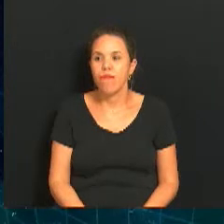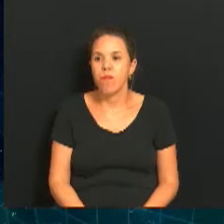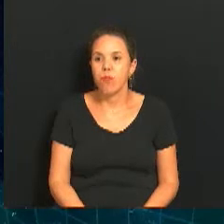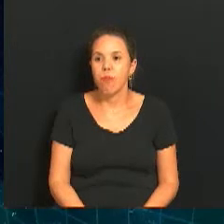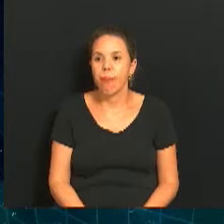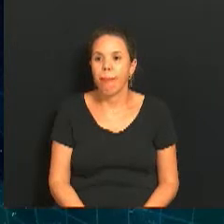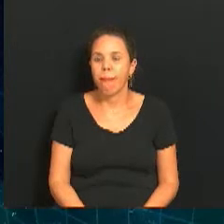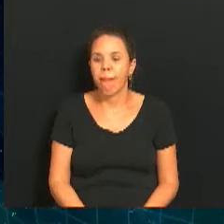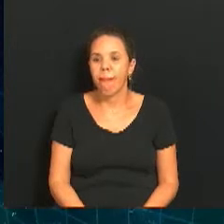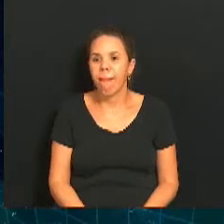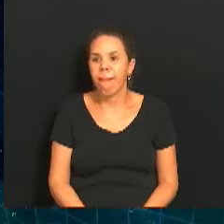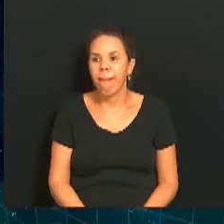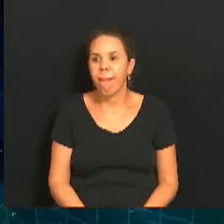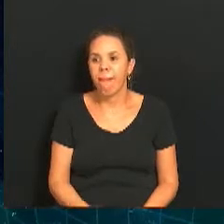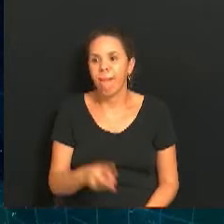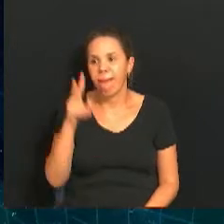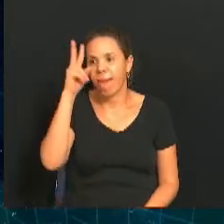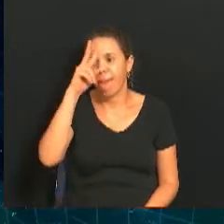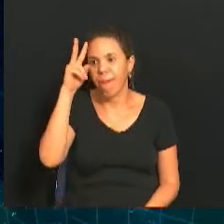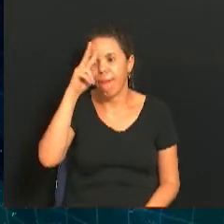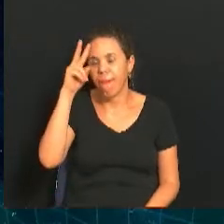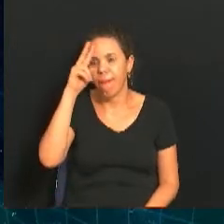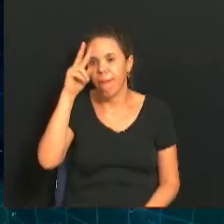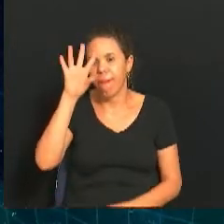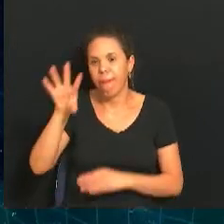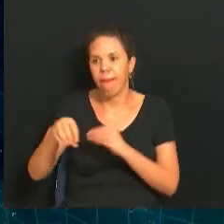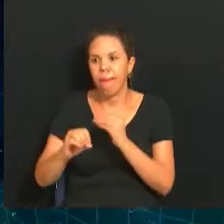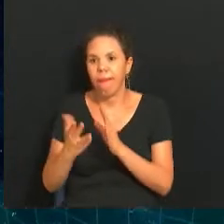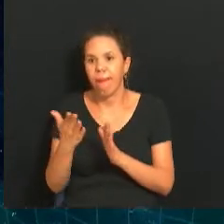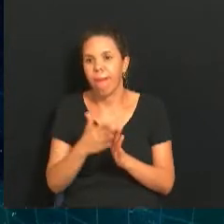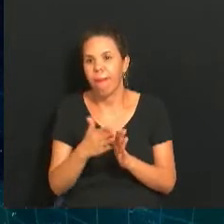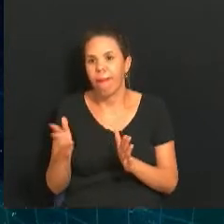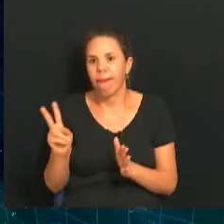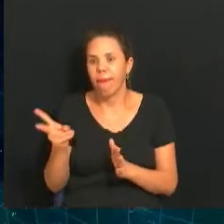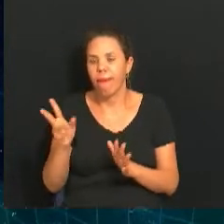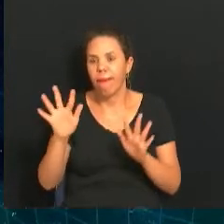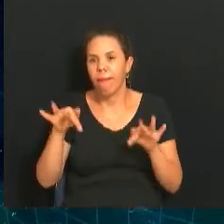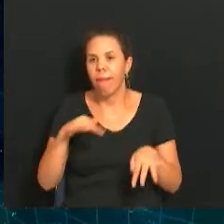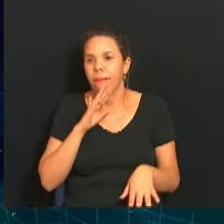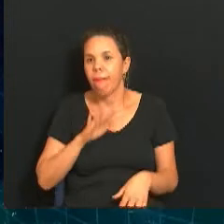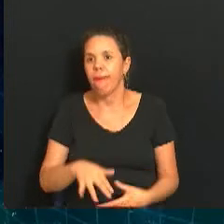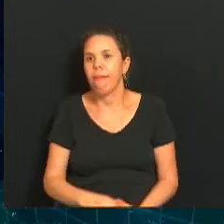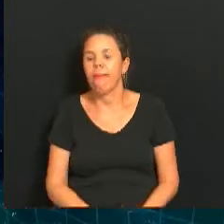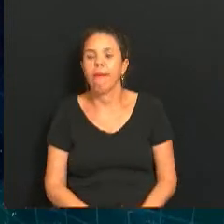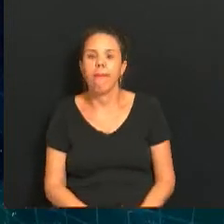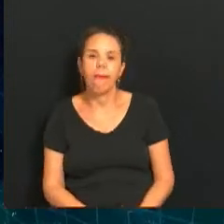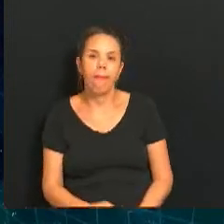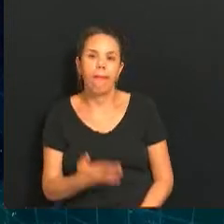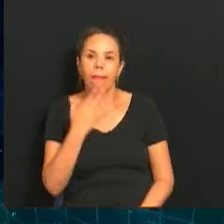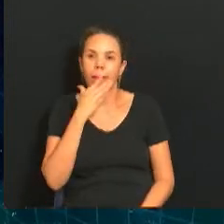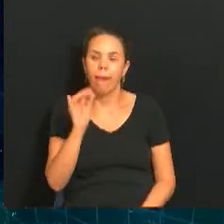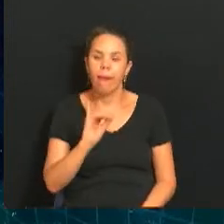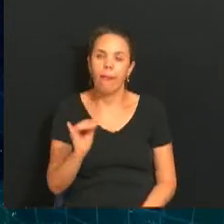164.461 casos, lembrando que a atualização acontece sempre no final da tarde. Indaiatuba,